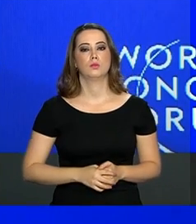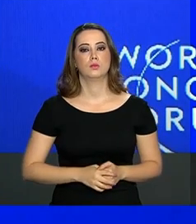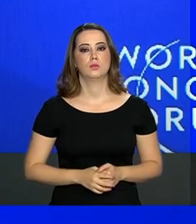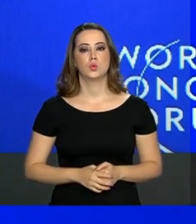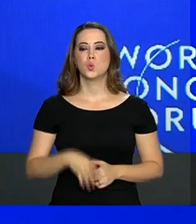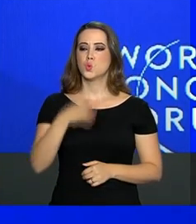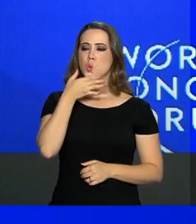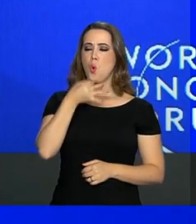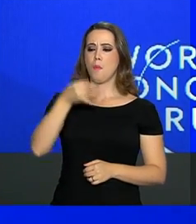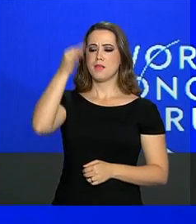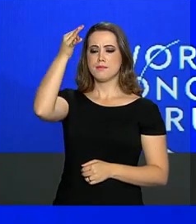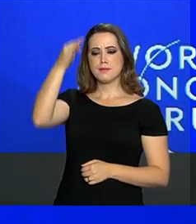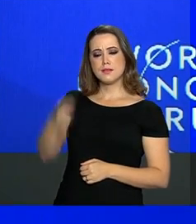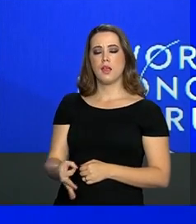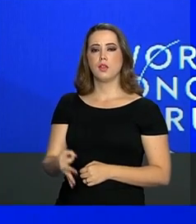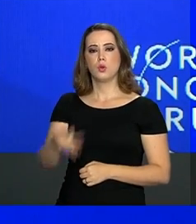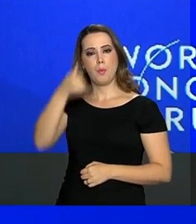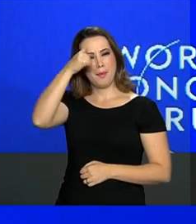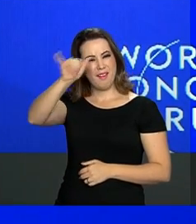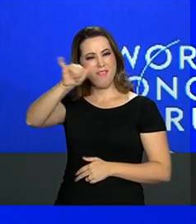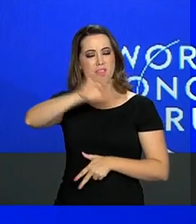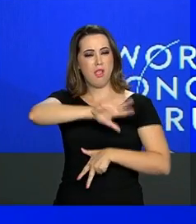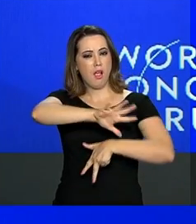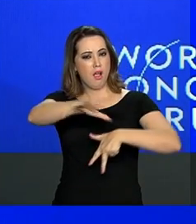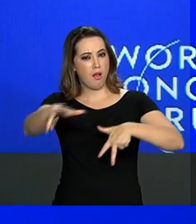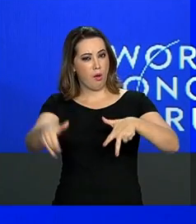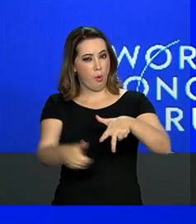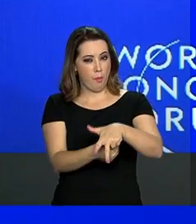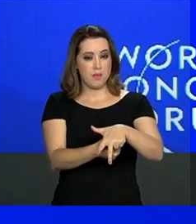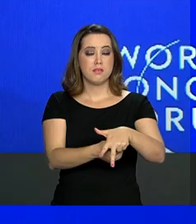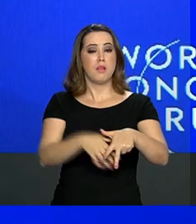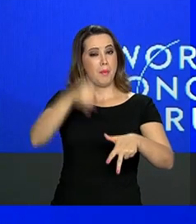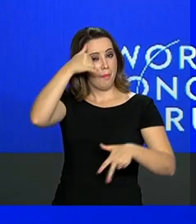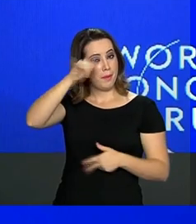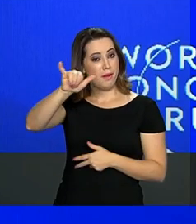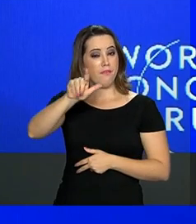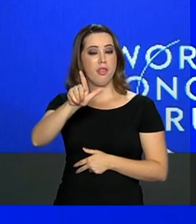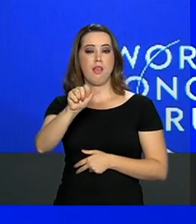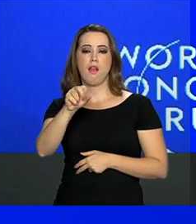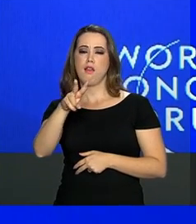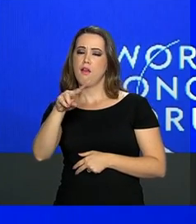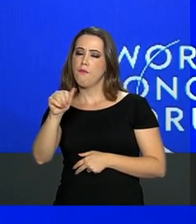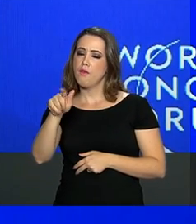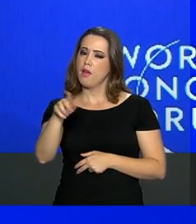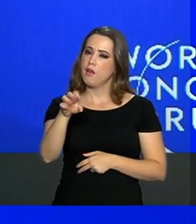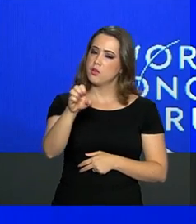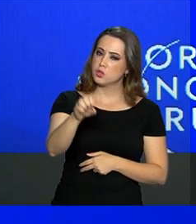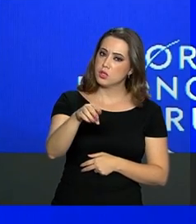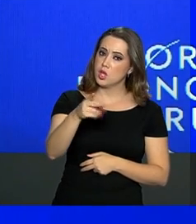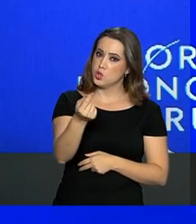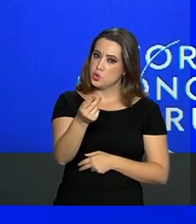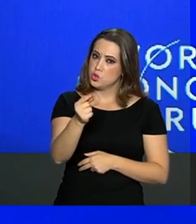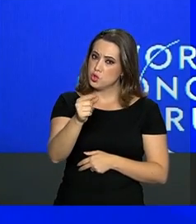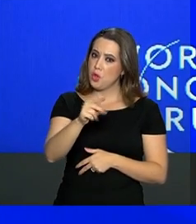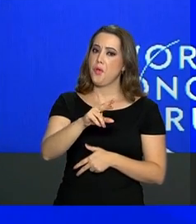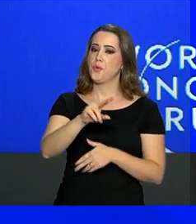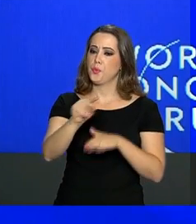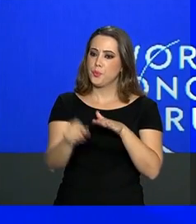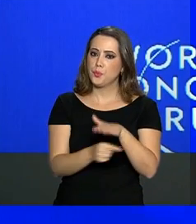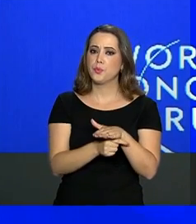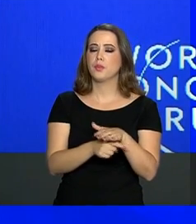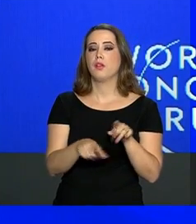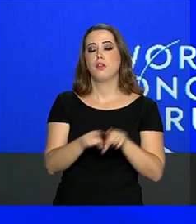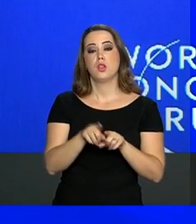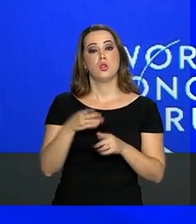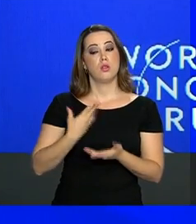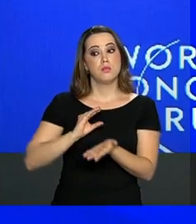o homem certo para o combate à corrupção e para o combate à lavagem de dinheiro. Vamos investir pesado